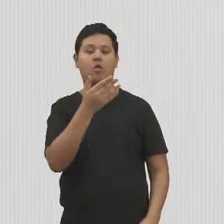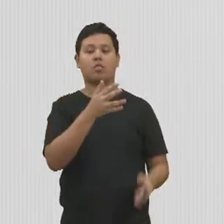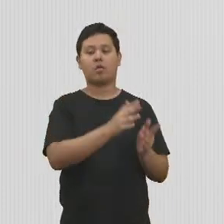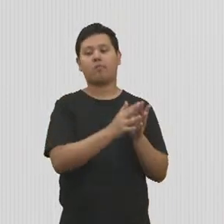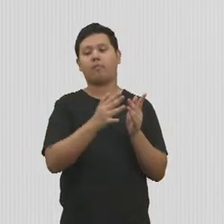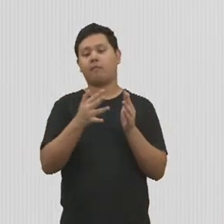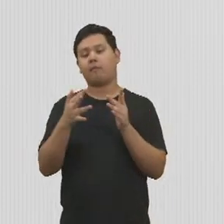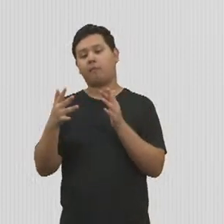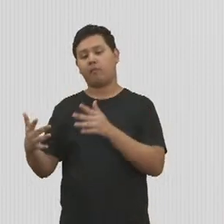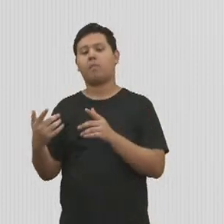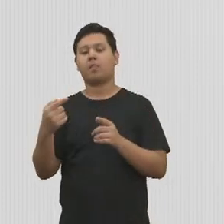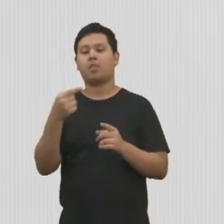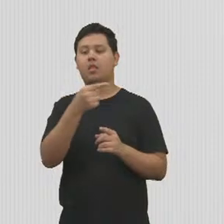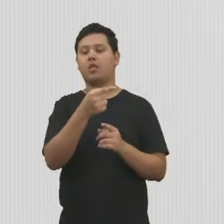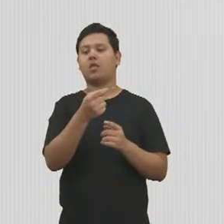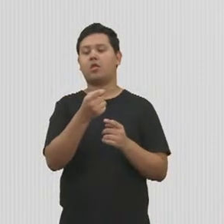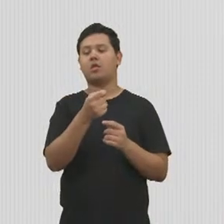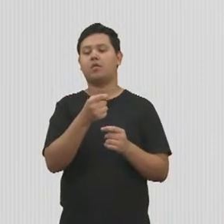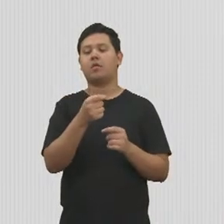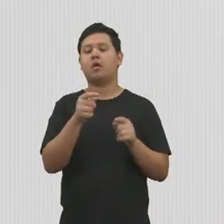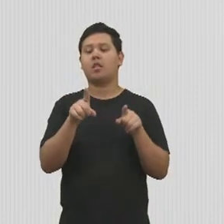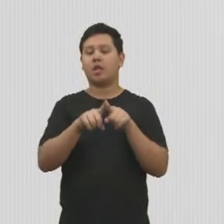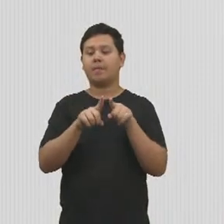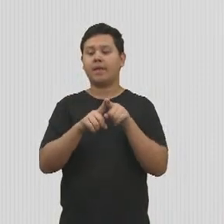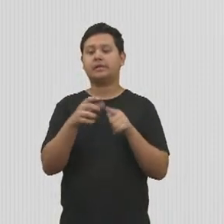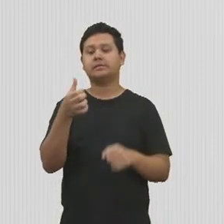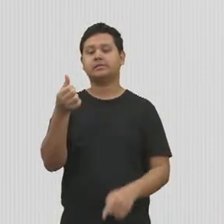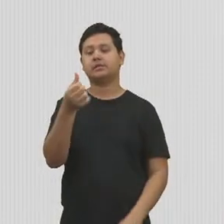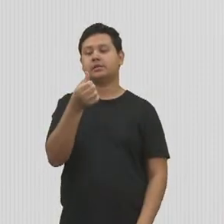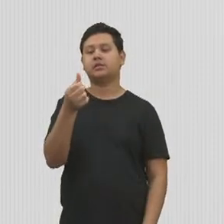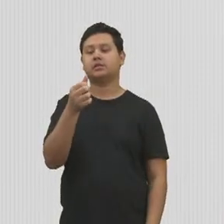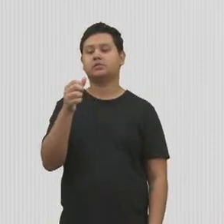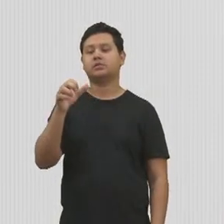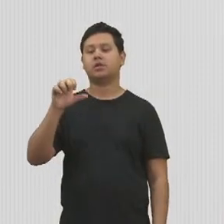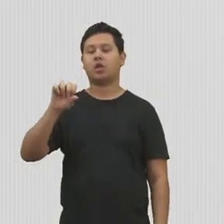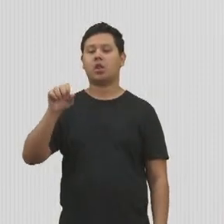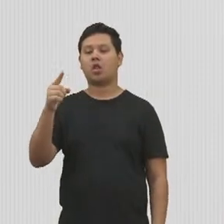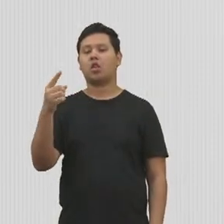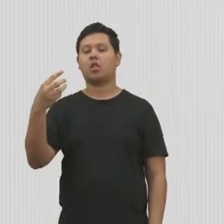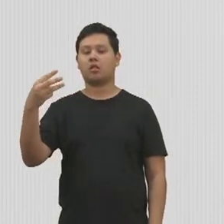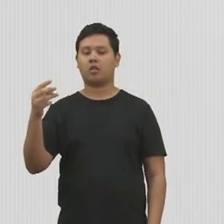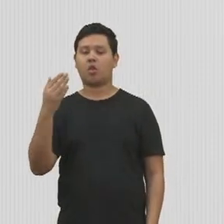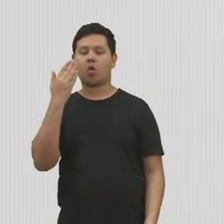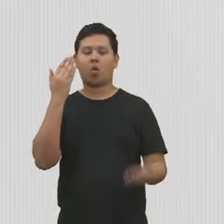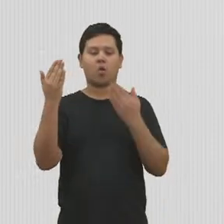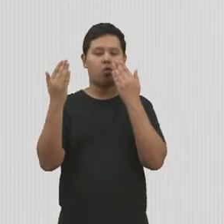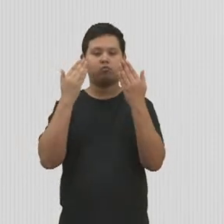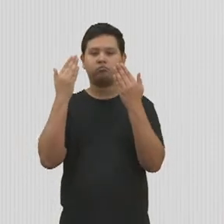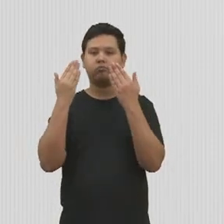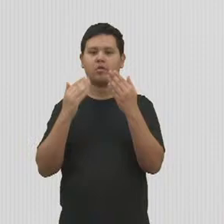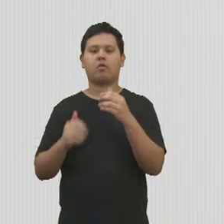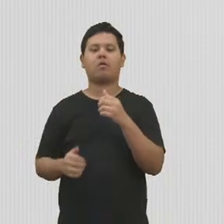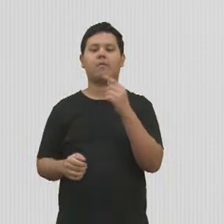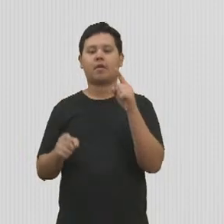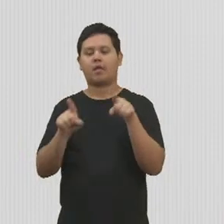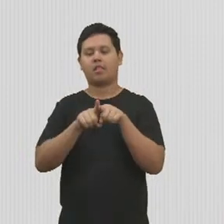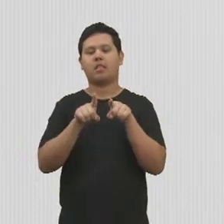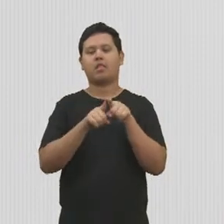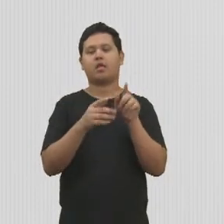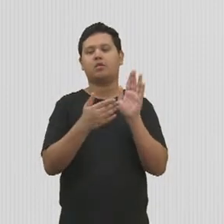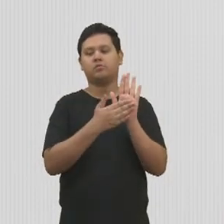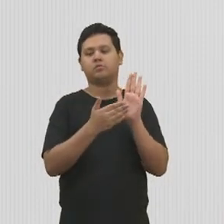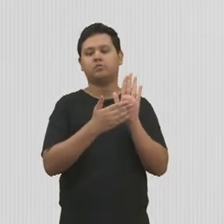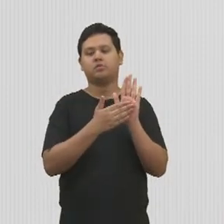não processados de 66 milhões. Quando nós comparamos com a receita, a gente tem um resultado primário de déficit